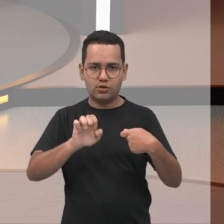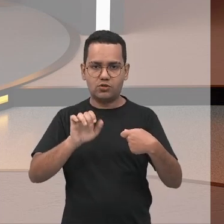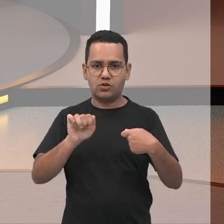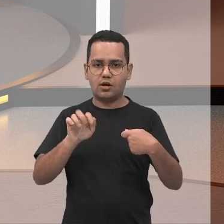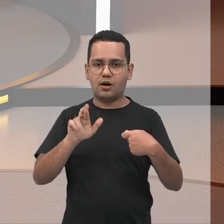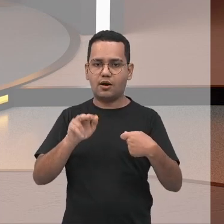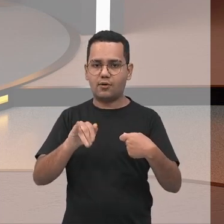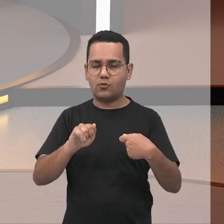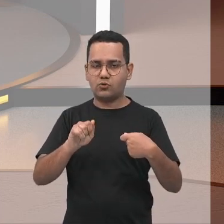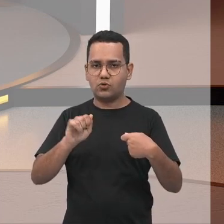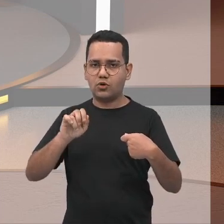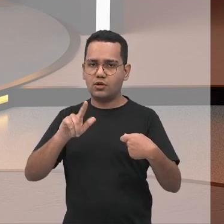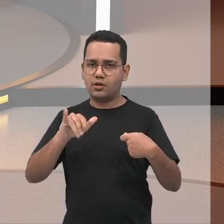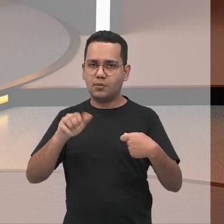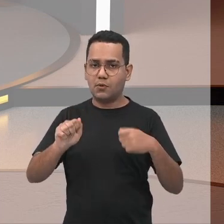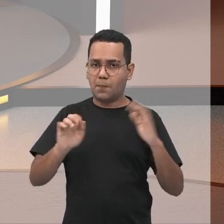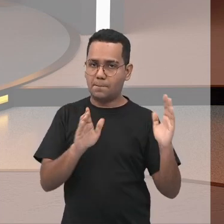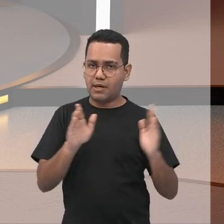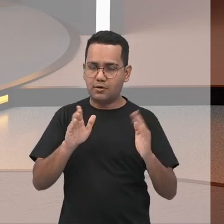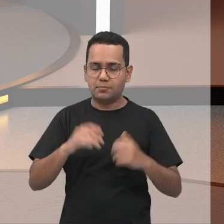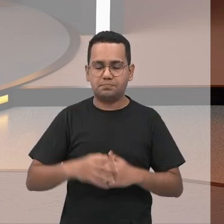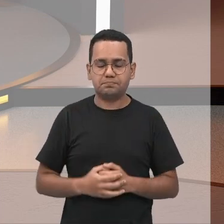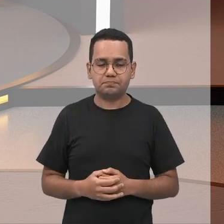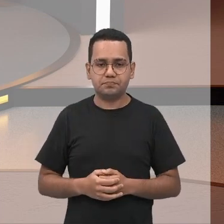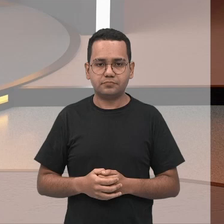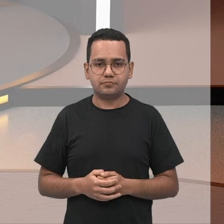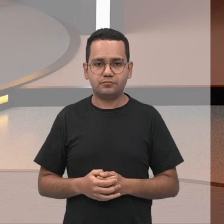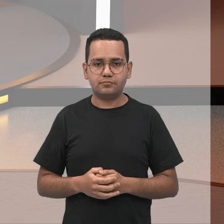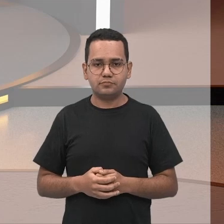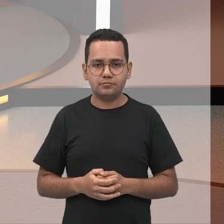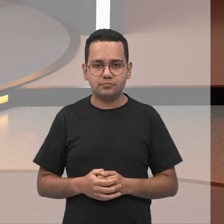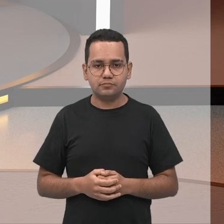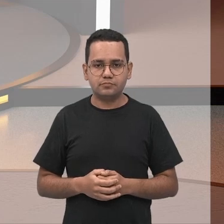lá? Os regressistas